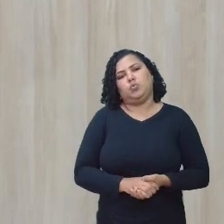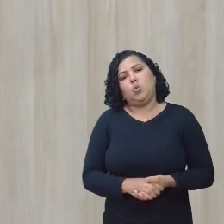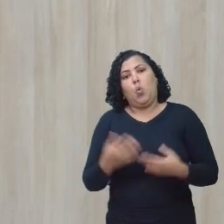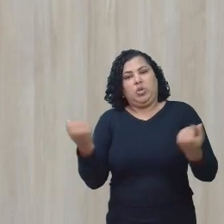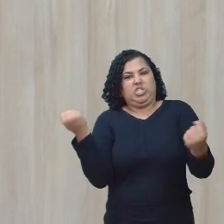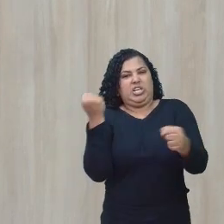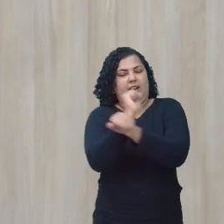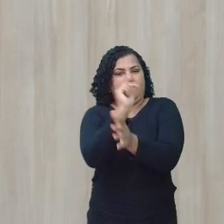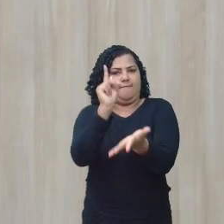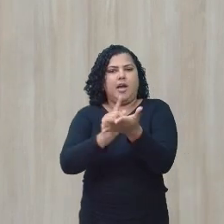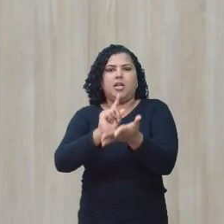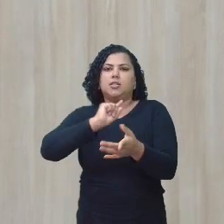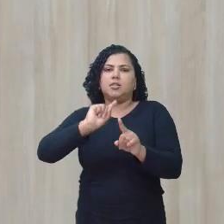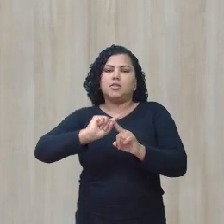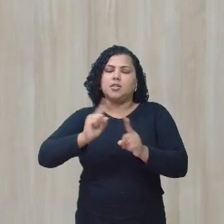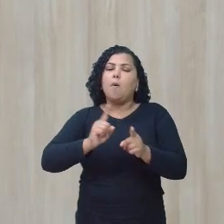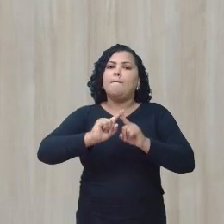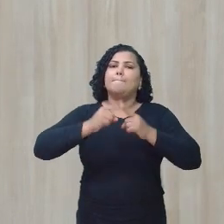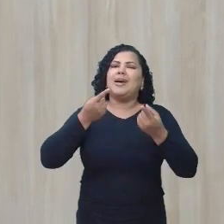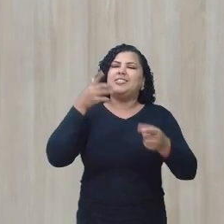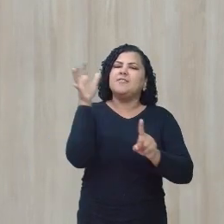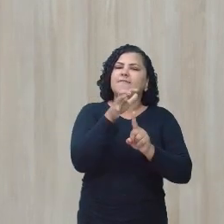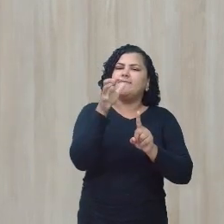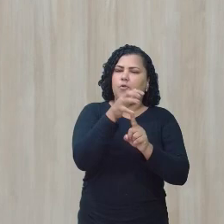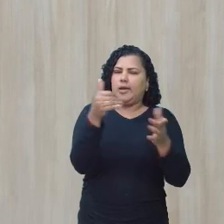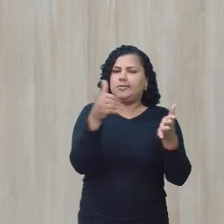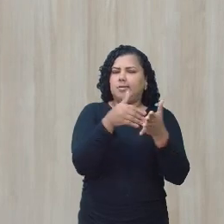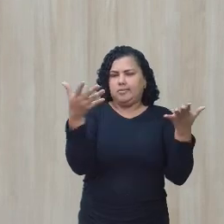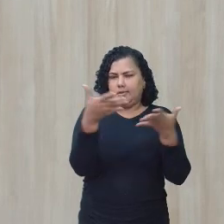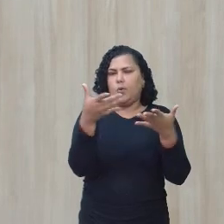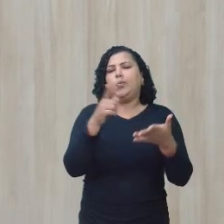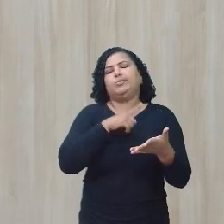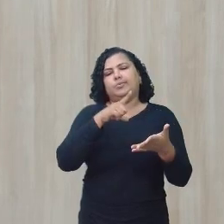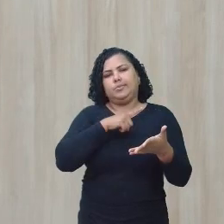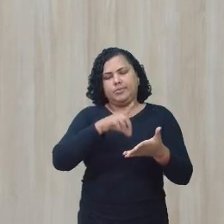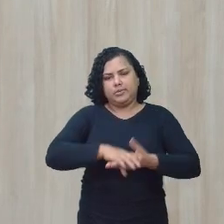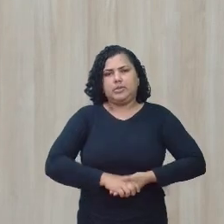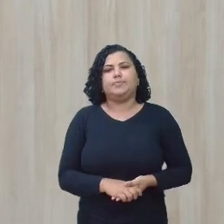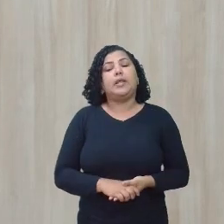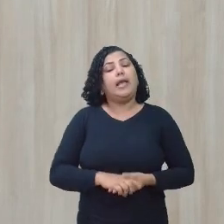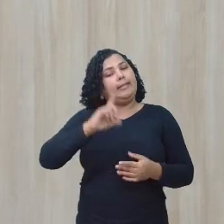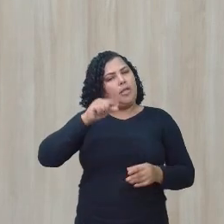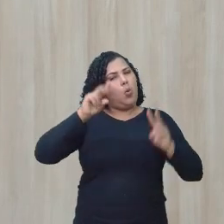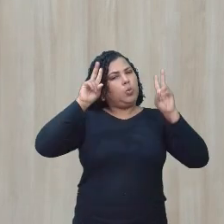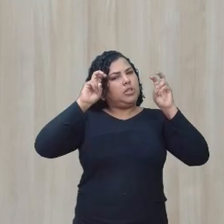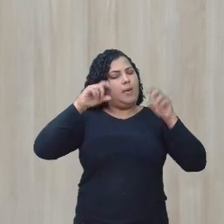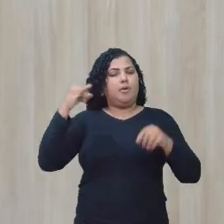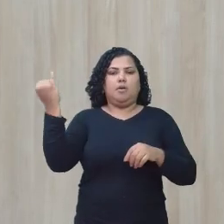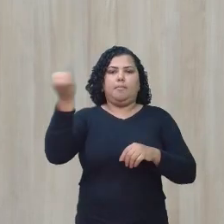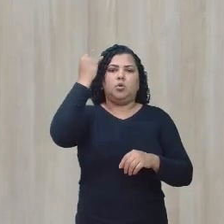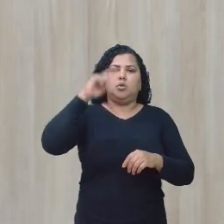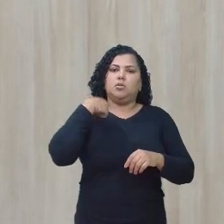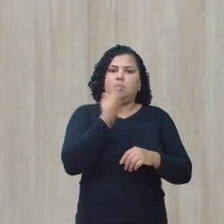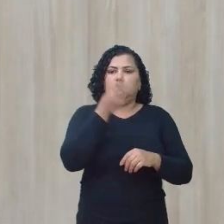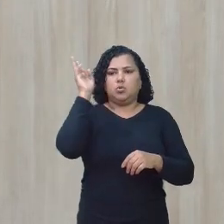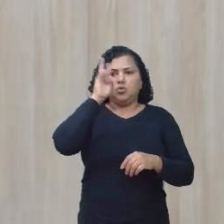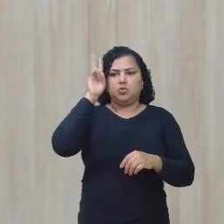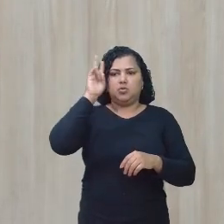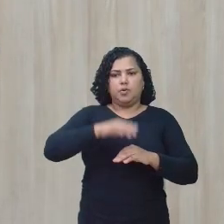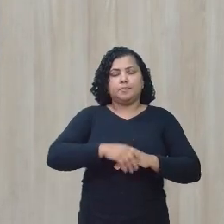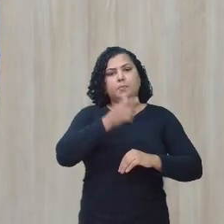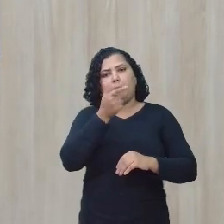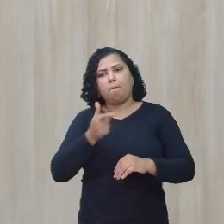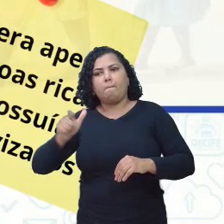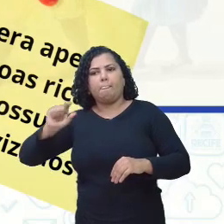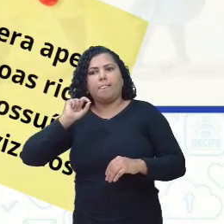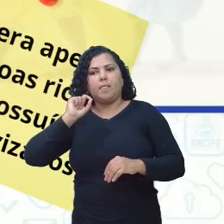Então, a gente precisa realmente estar pensando sobre isso, por isso que eu falei que é um tema central na nossa história. E aí, por fim,